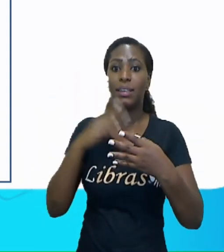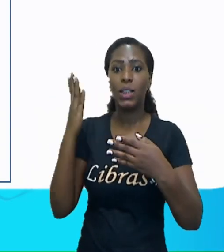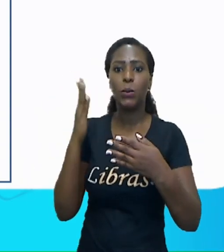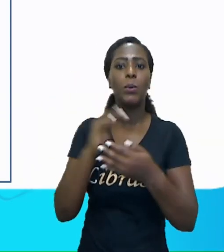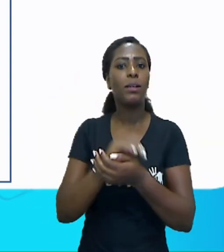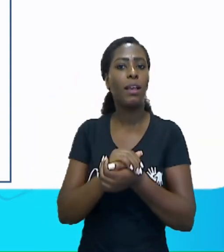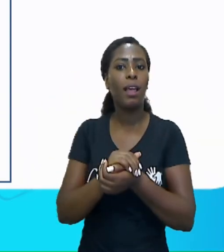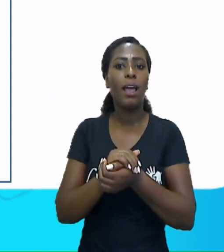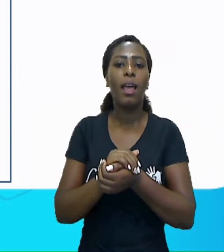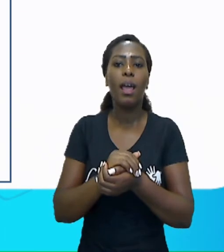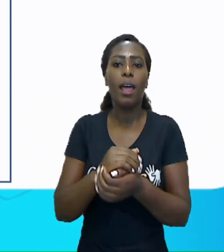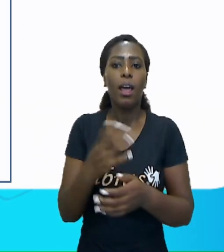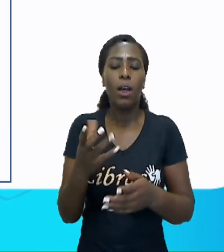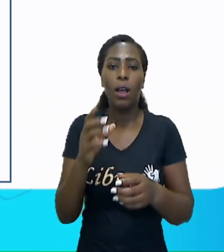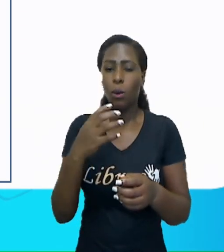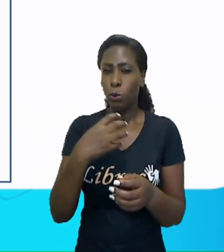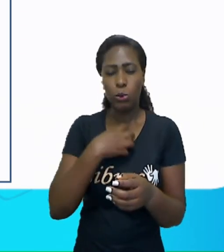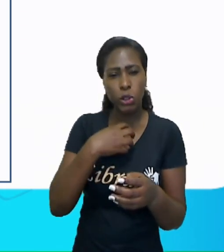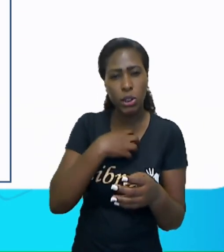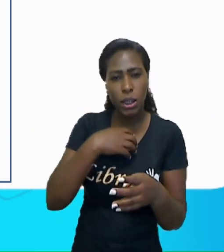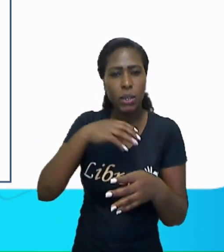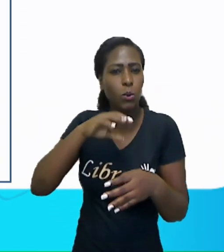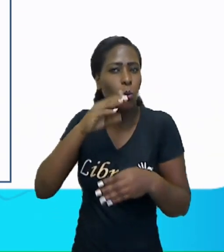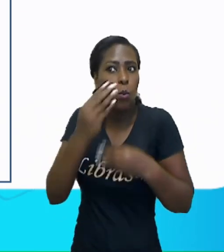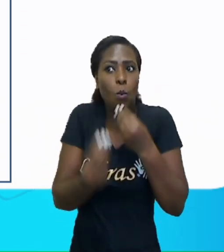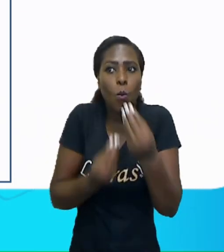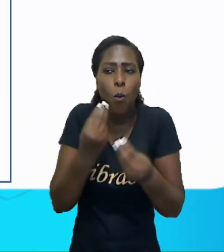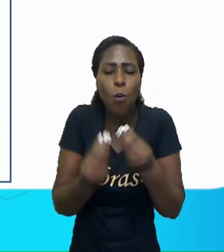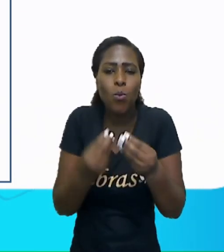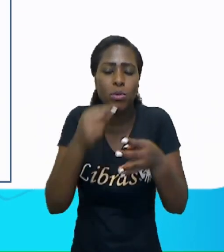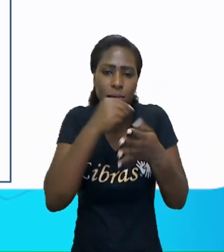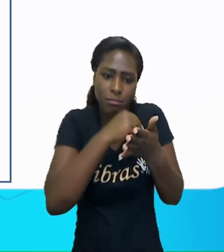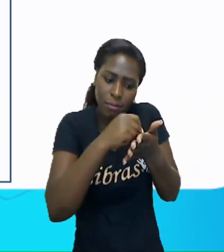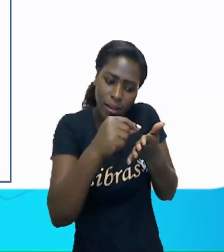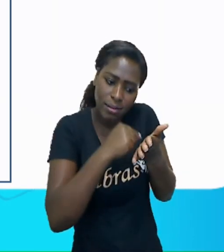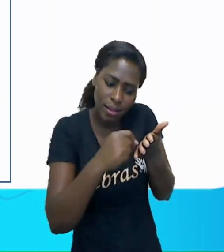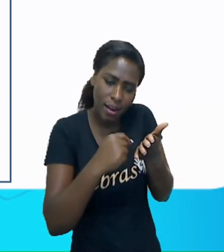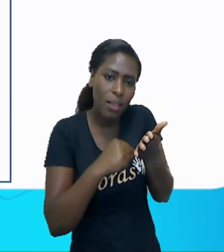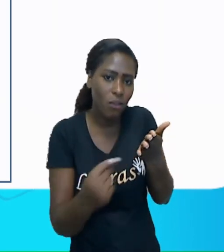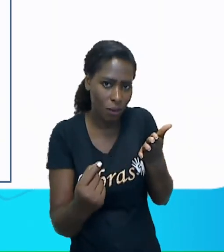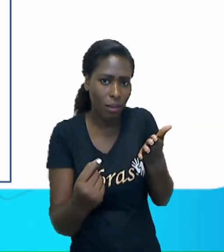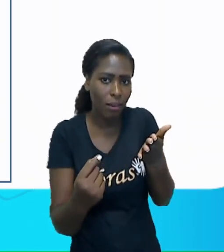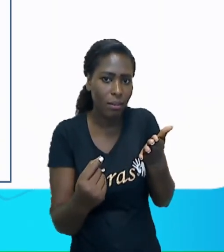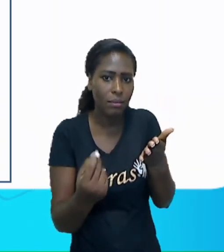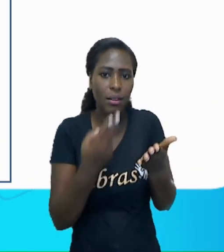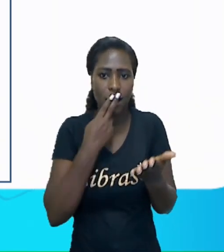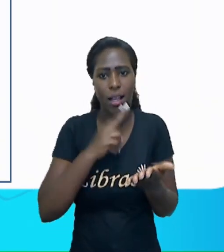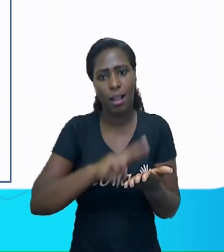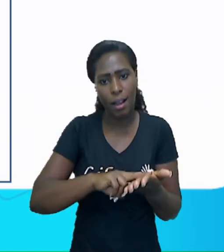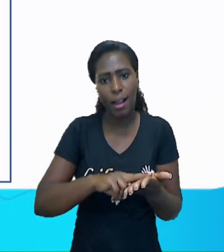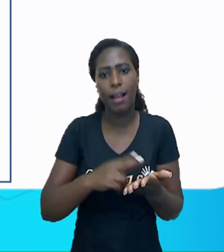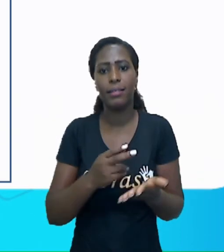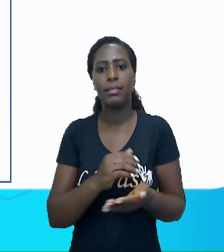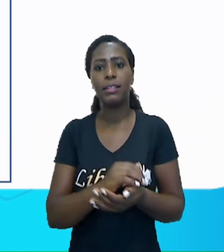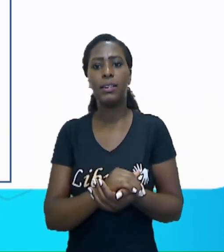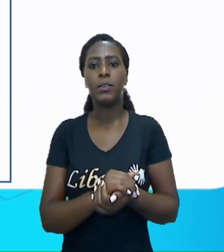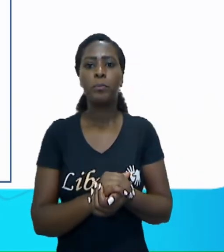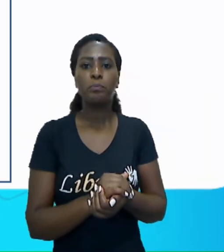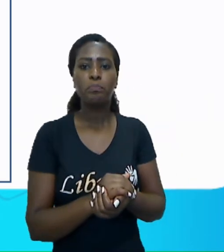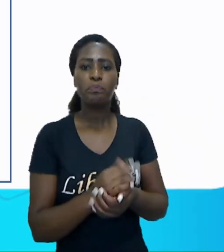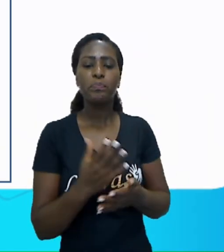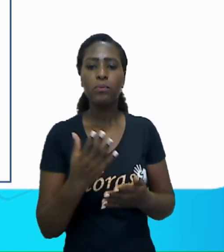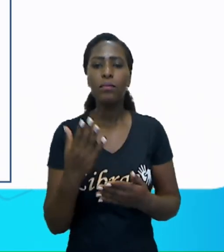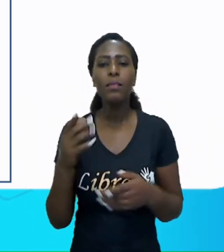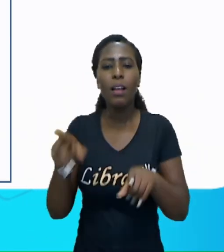está direcionando a sua carta. E o corpo textual, que vai estabelecer aqui nesses 4